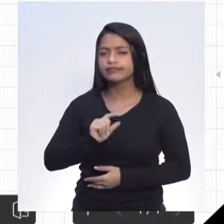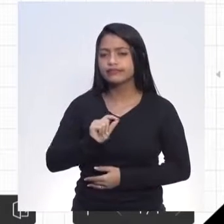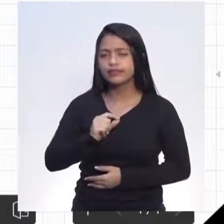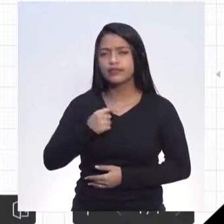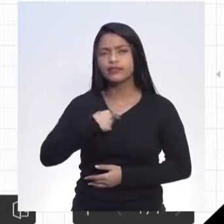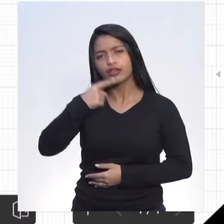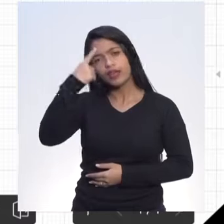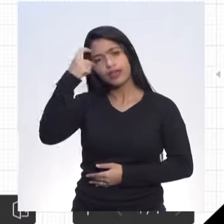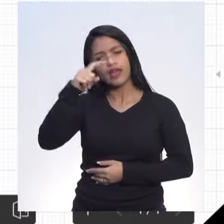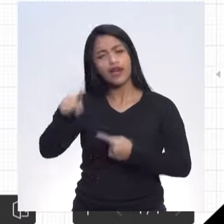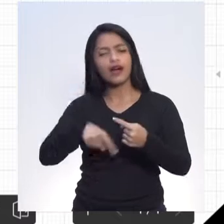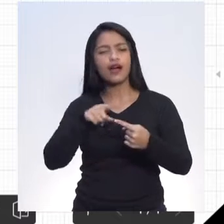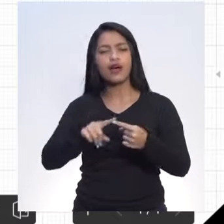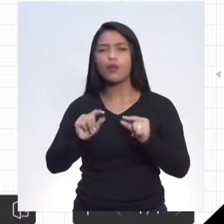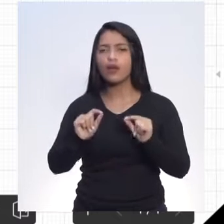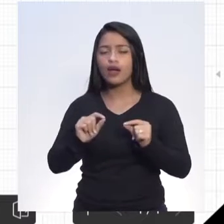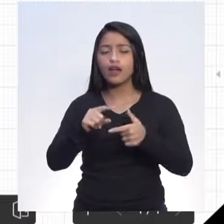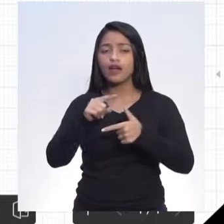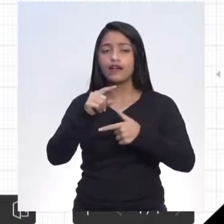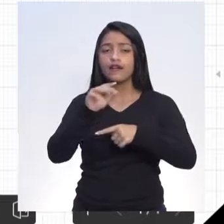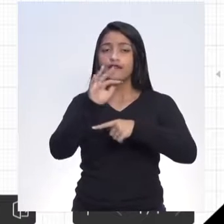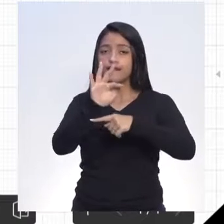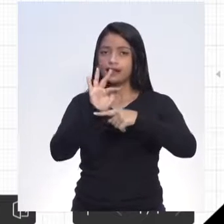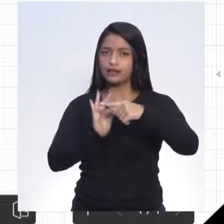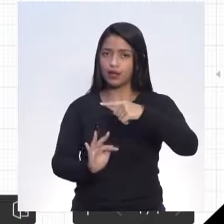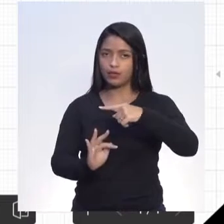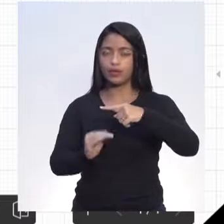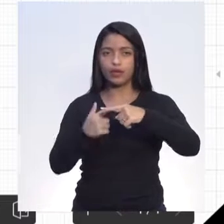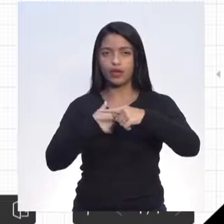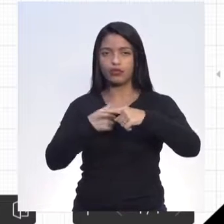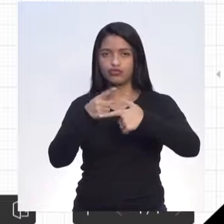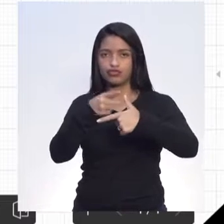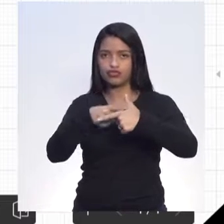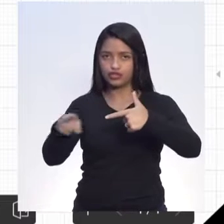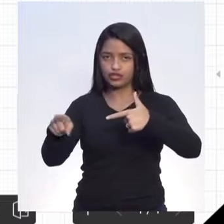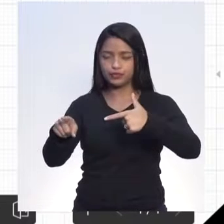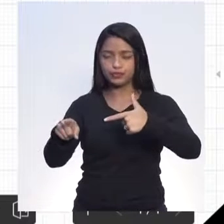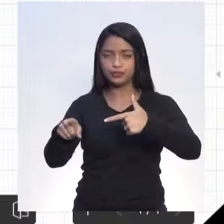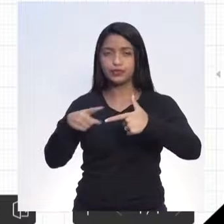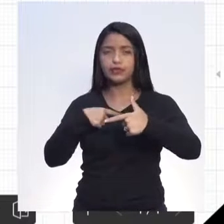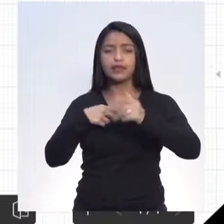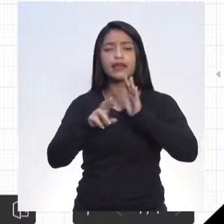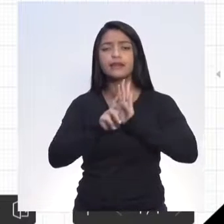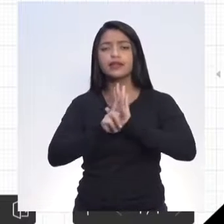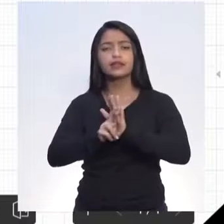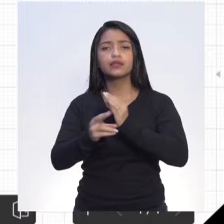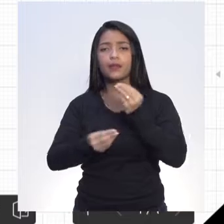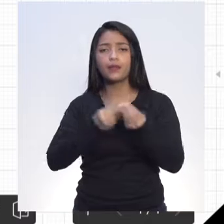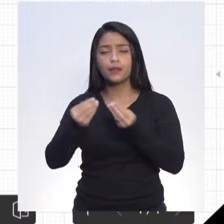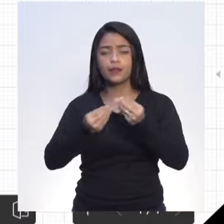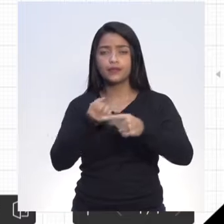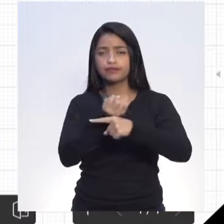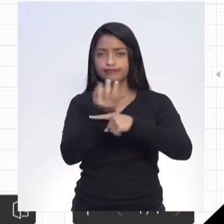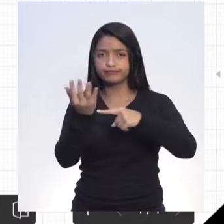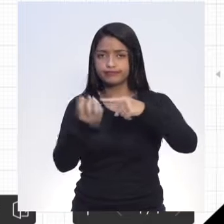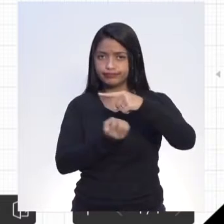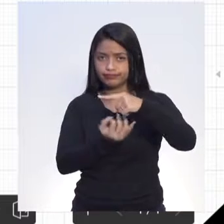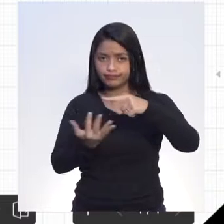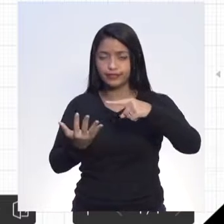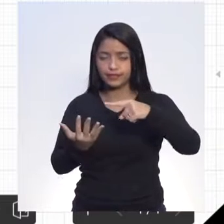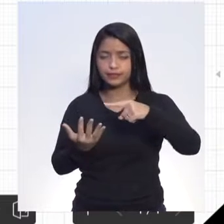no caso, da divisão de fração. Então, eu vou representar por uma fração. Eu mantenho a